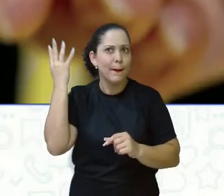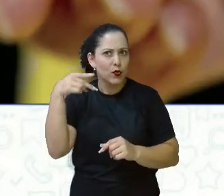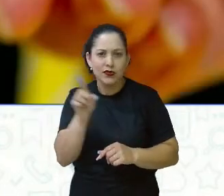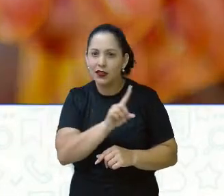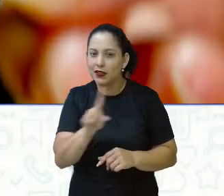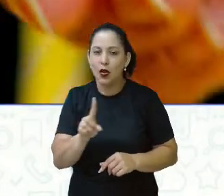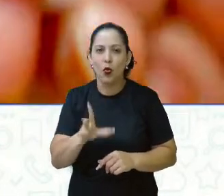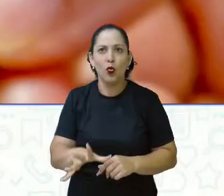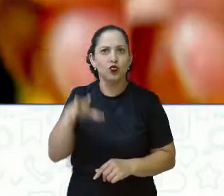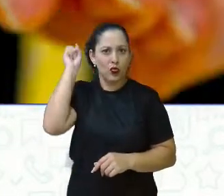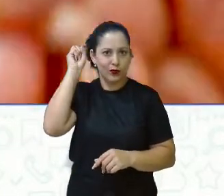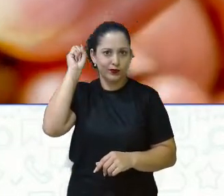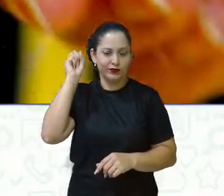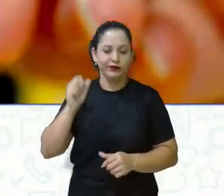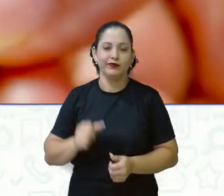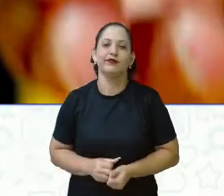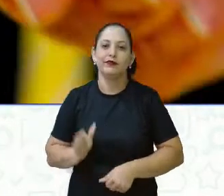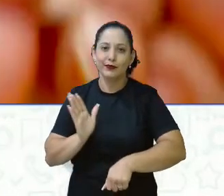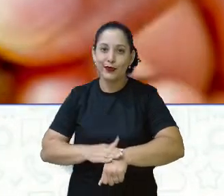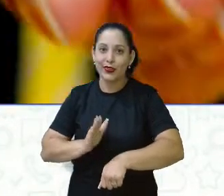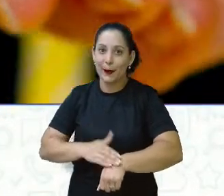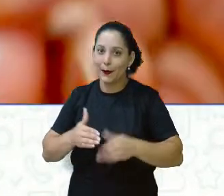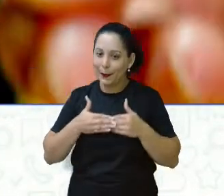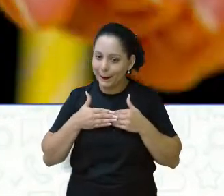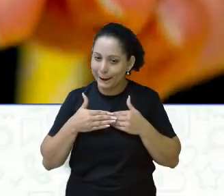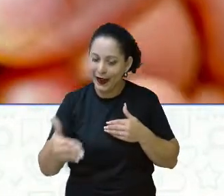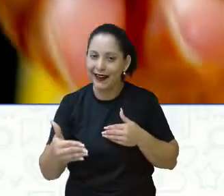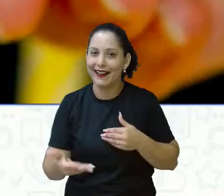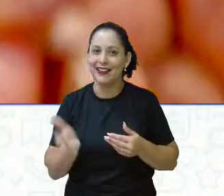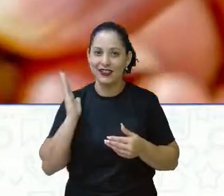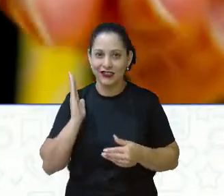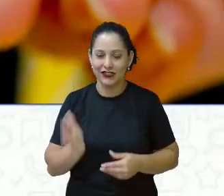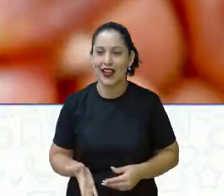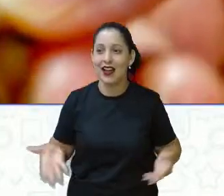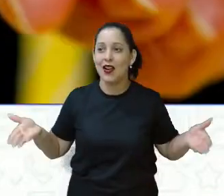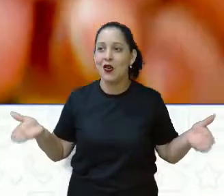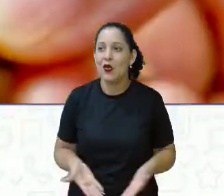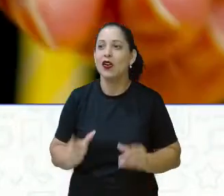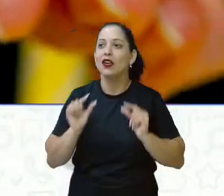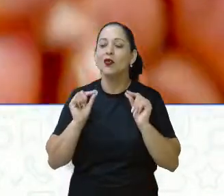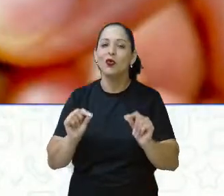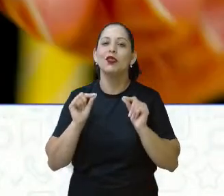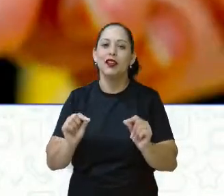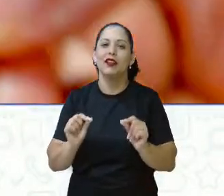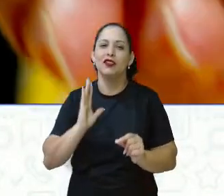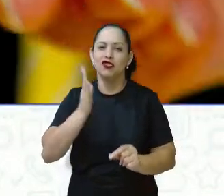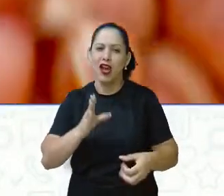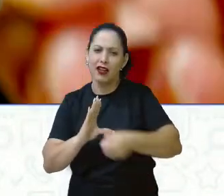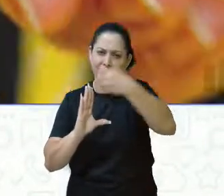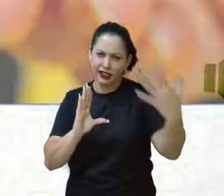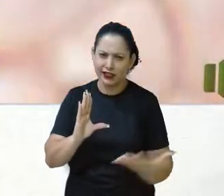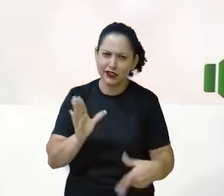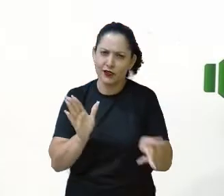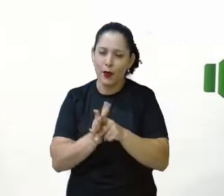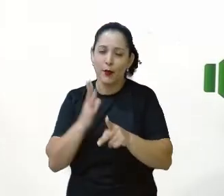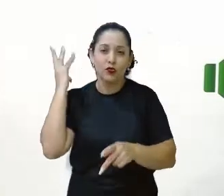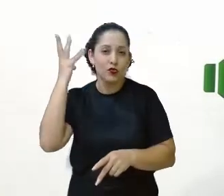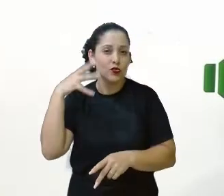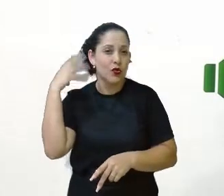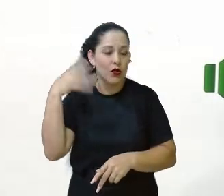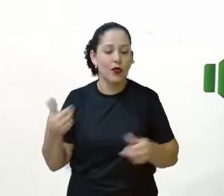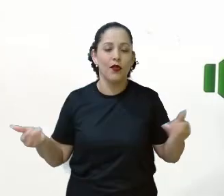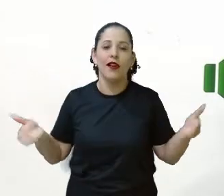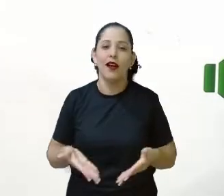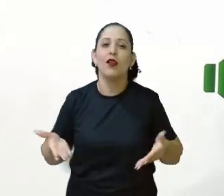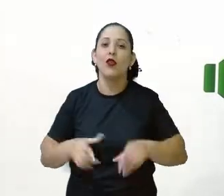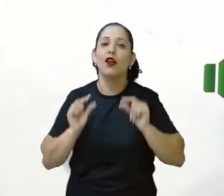Vamos seguindo, que o nosso tempo está indo embora. A gente vai falar agora, a gente falou das propriedades do som, E agora a gente vai